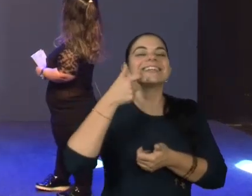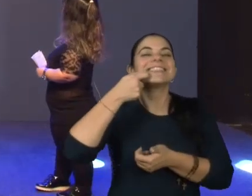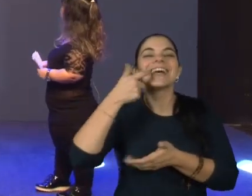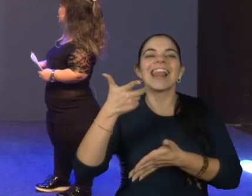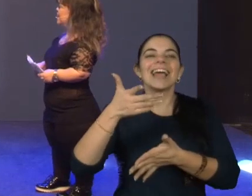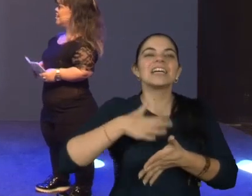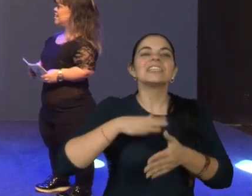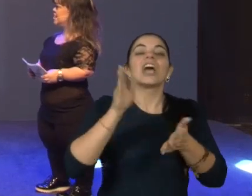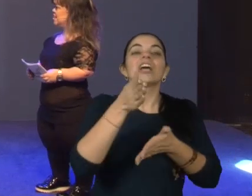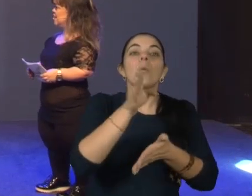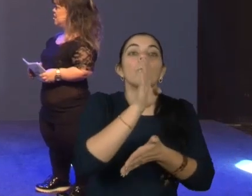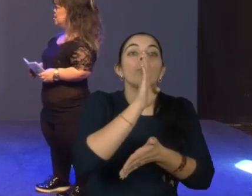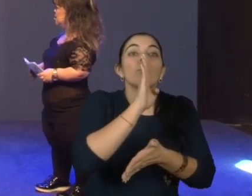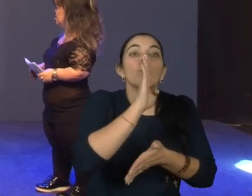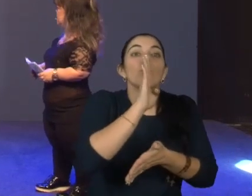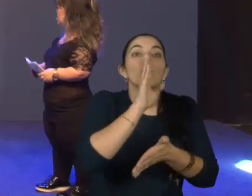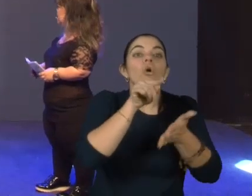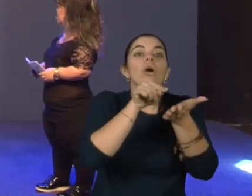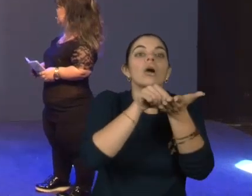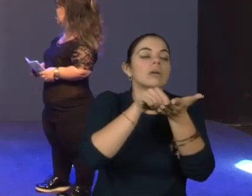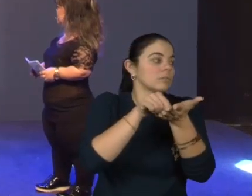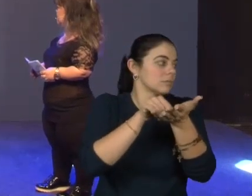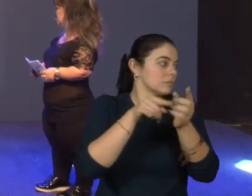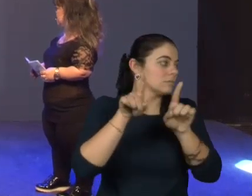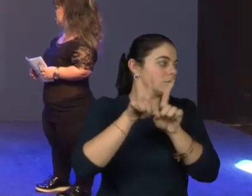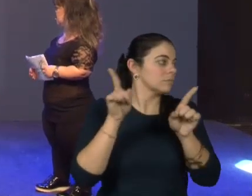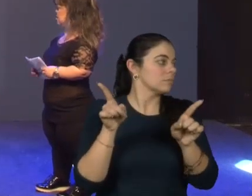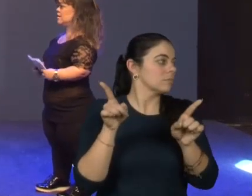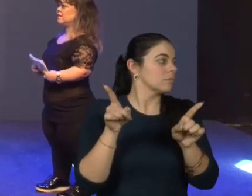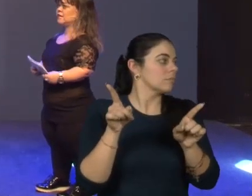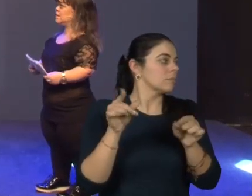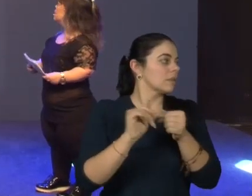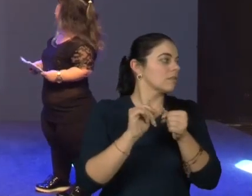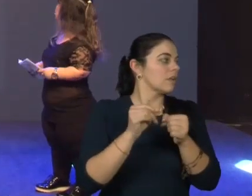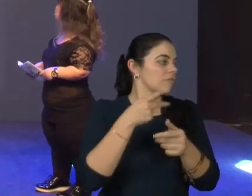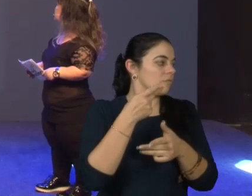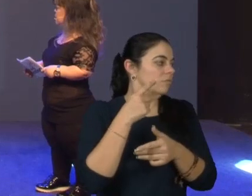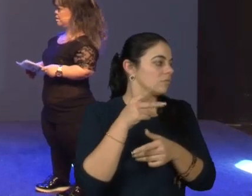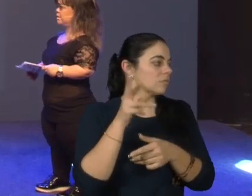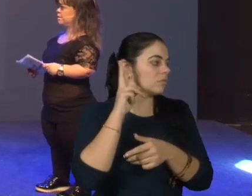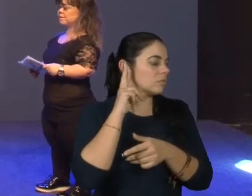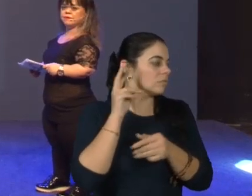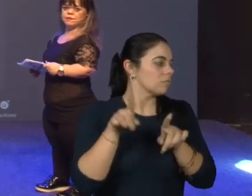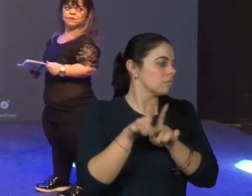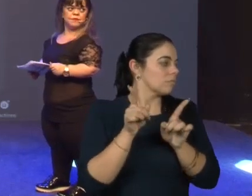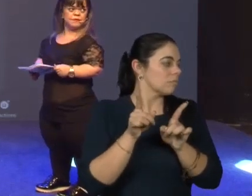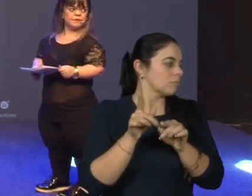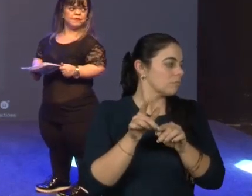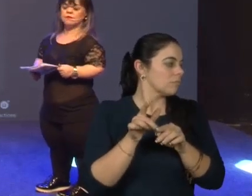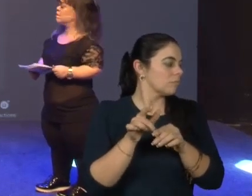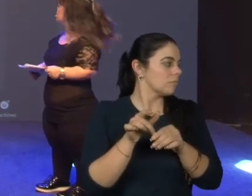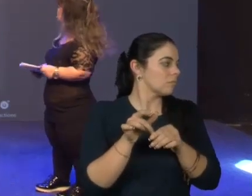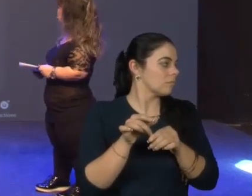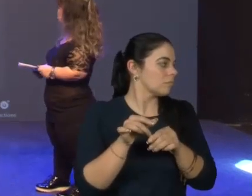vocês desligarem a transmissão do congresso, para a gente não ter um retorno aí, quem estiver fazendo isso, para poder facilitar nossa conversa. Acho que